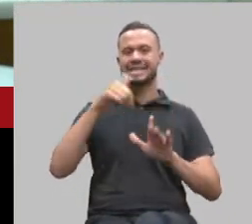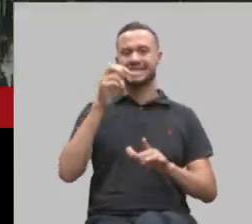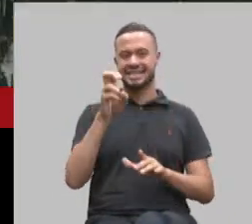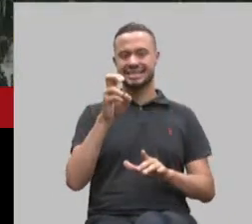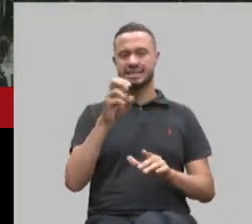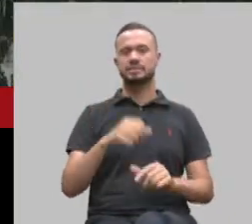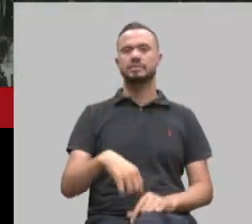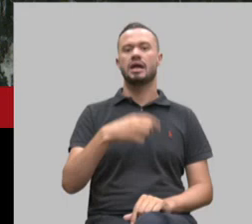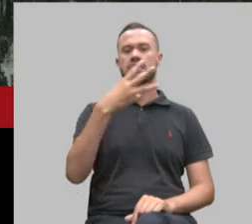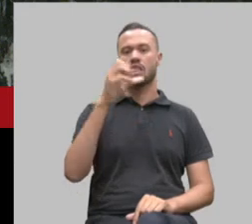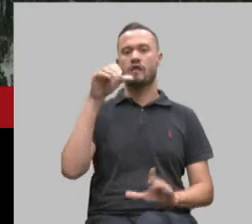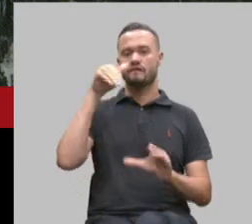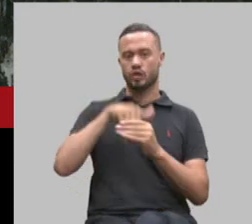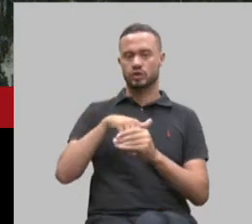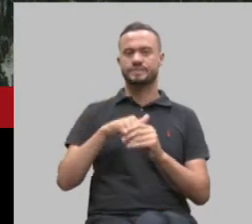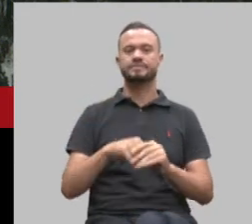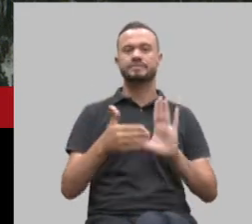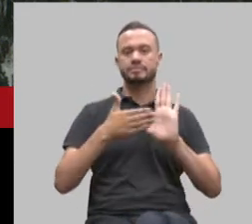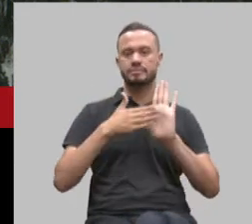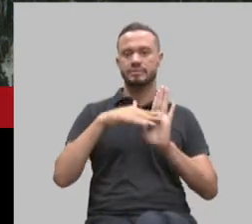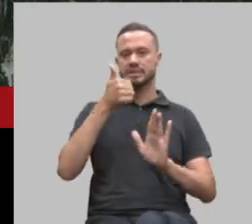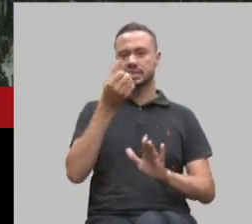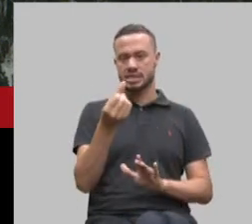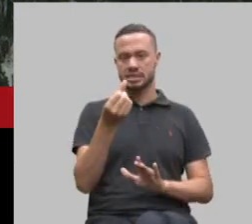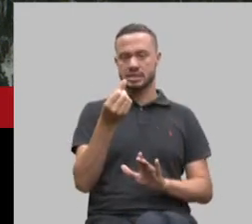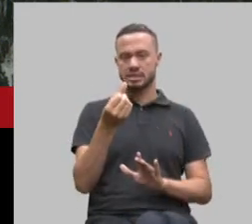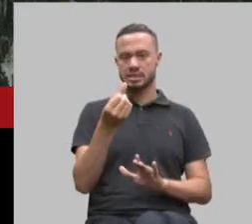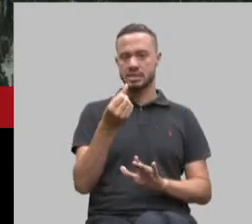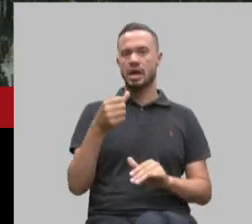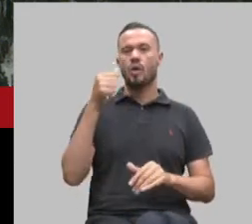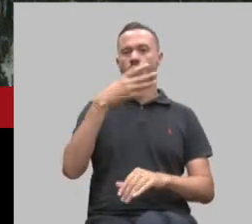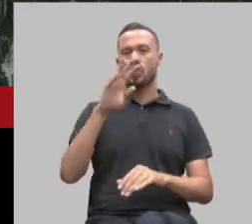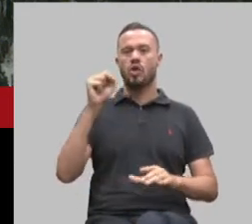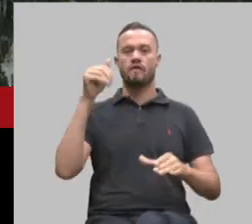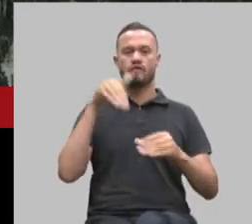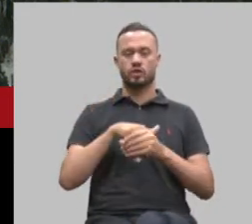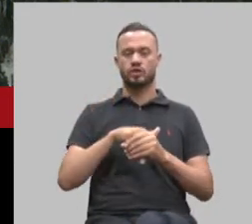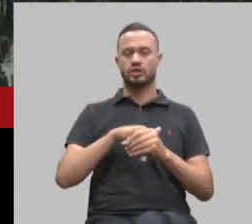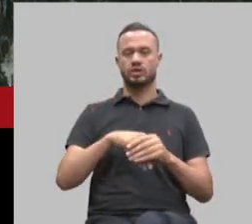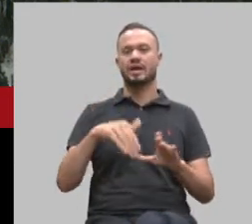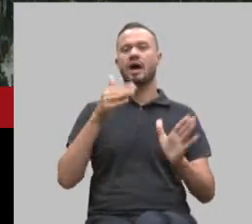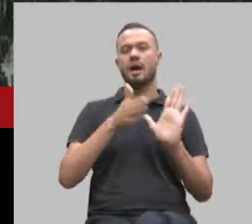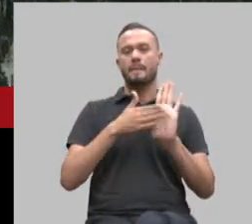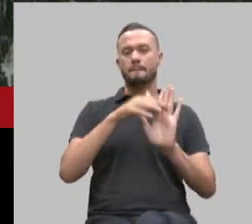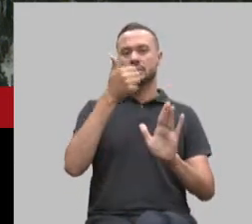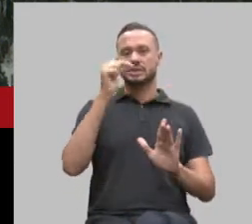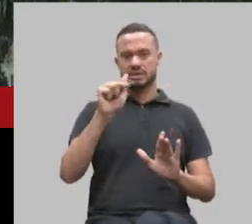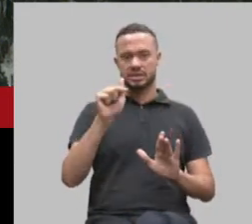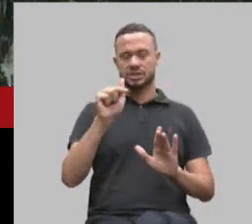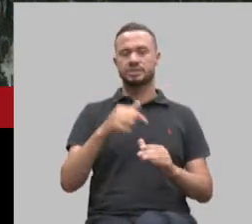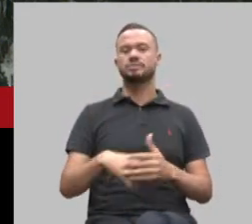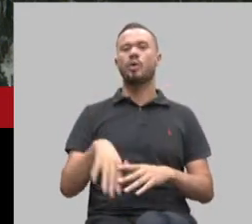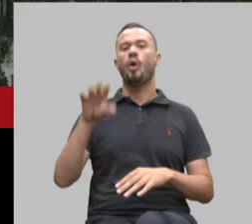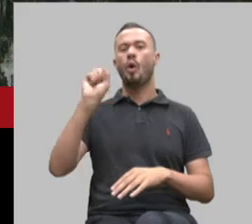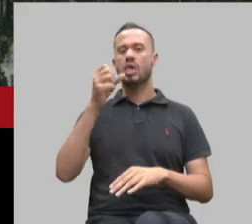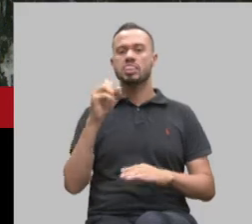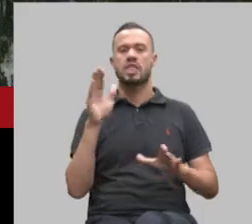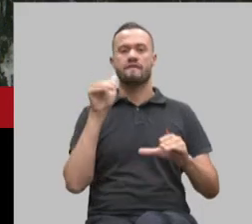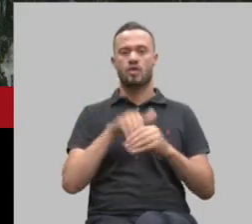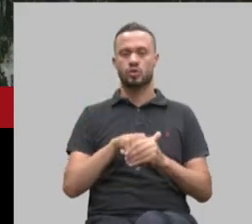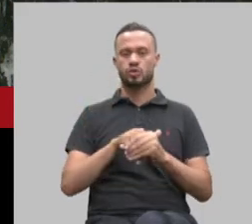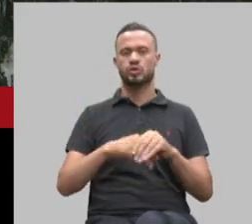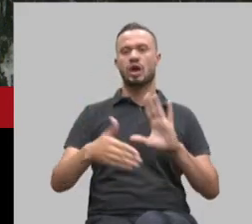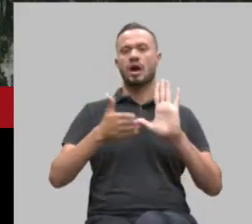39 votos proposta número 16 48 votos proposta número 17 80 votos proposta número